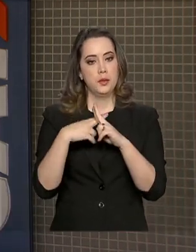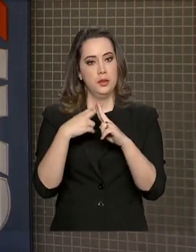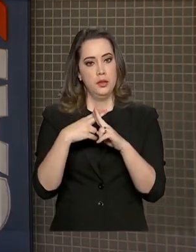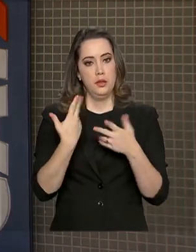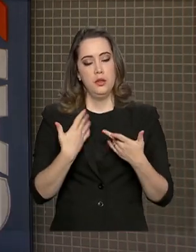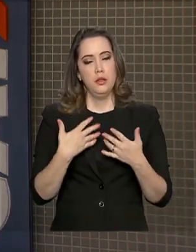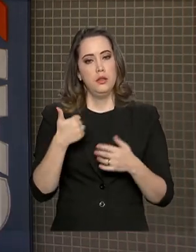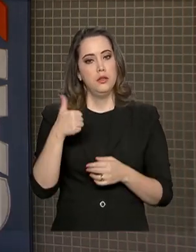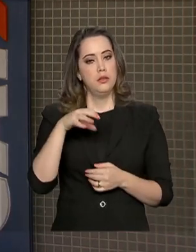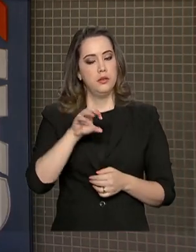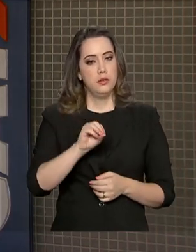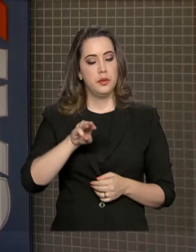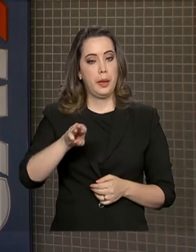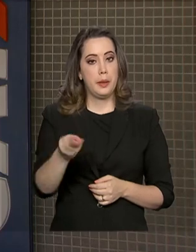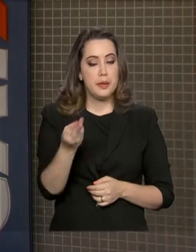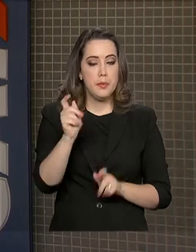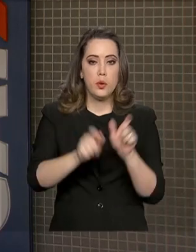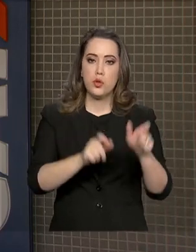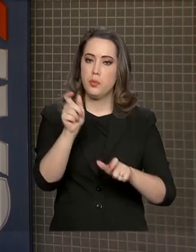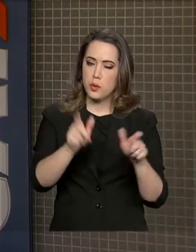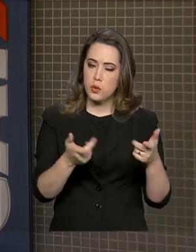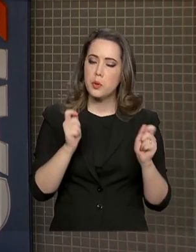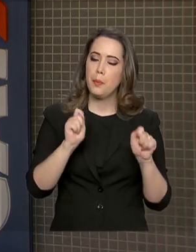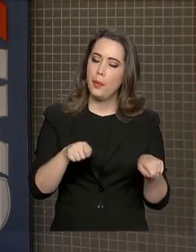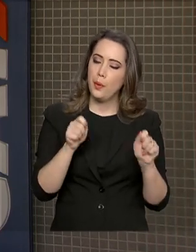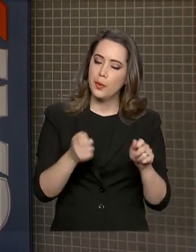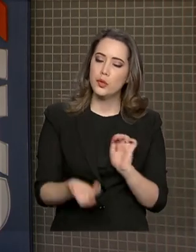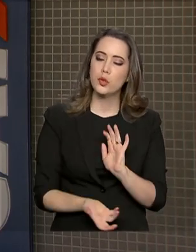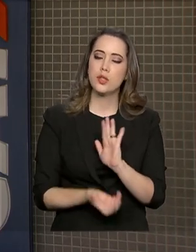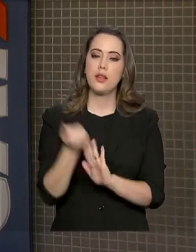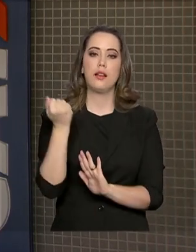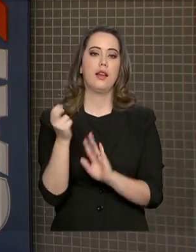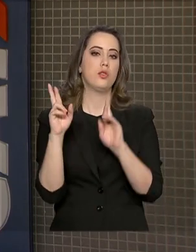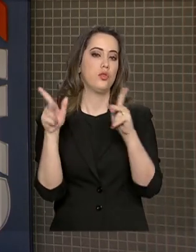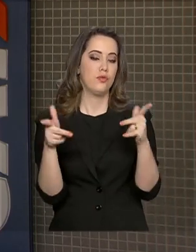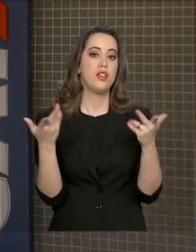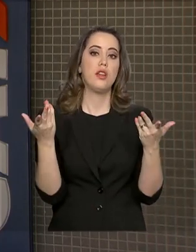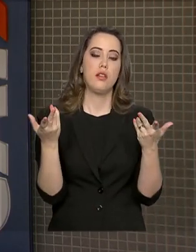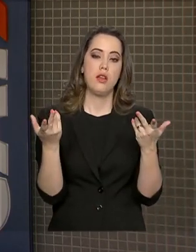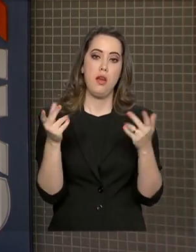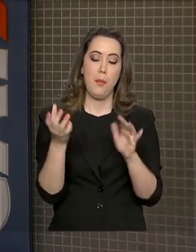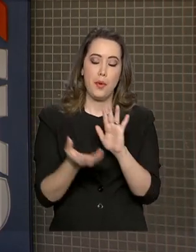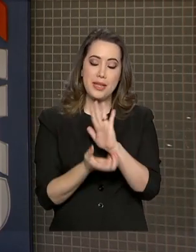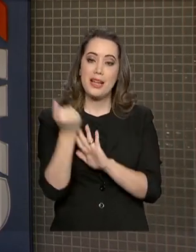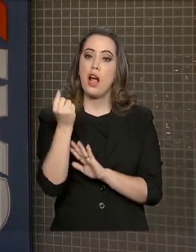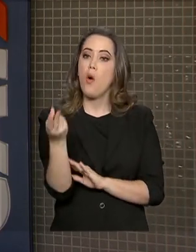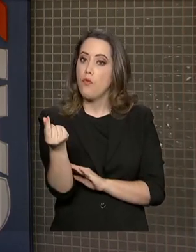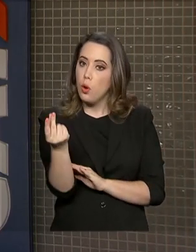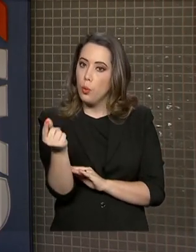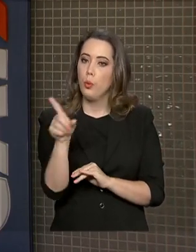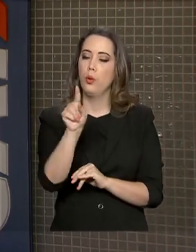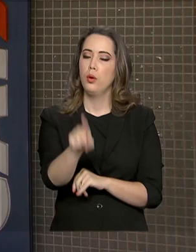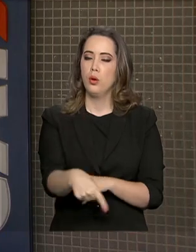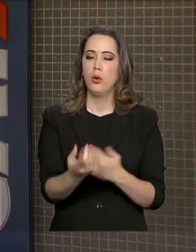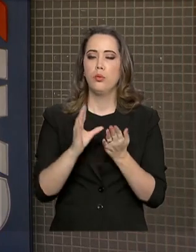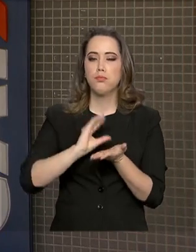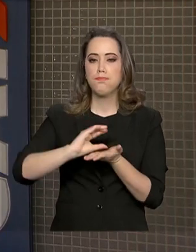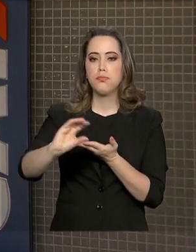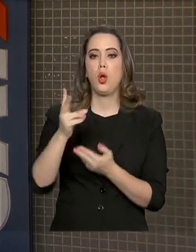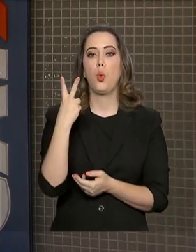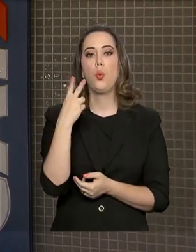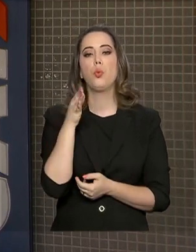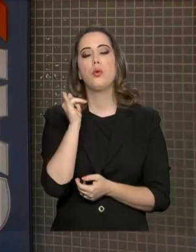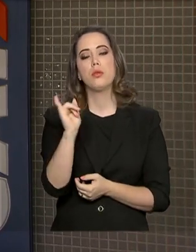Federal, 10 milhões de pessoas poderão fazer o saque da diferença. A medida deve injetar cerca de R$ 2